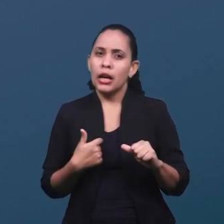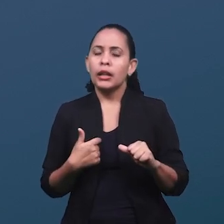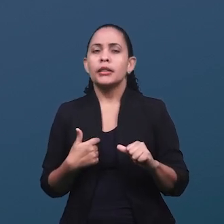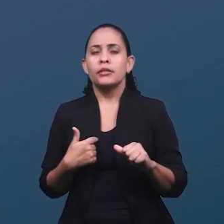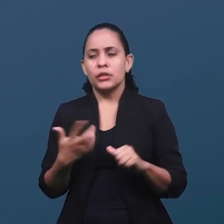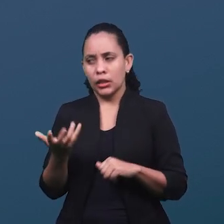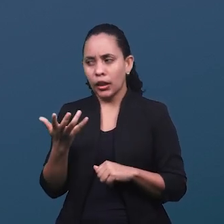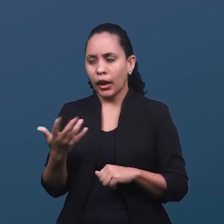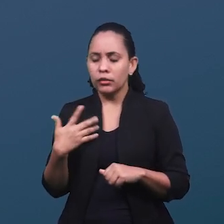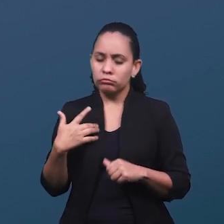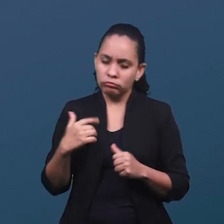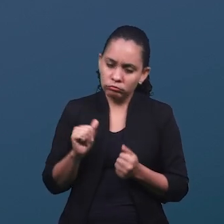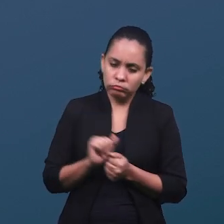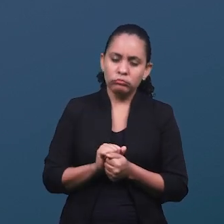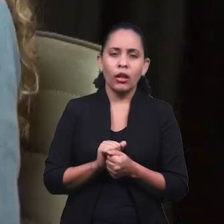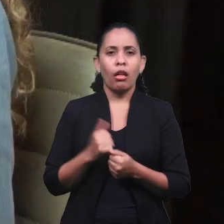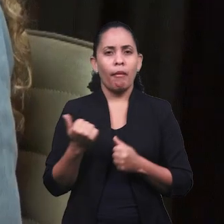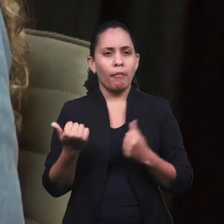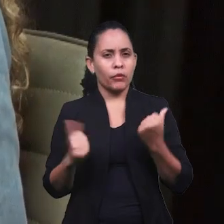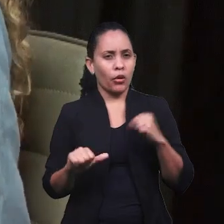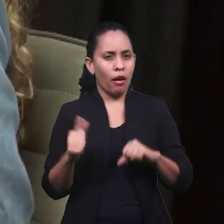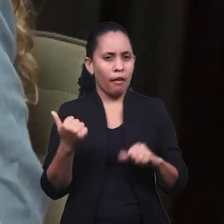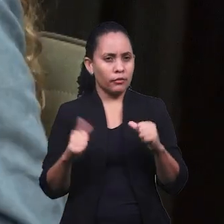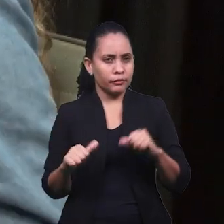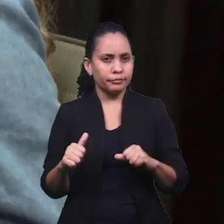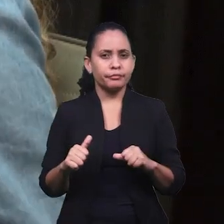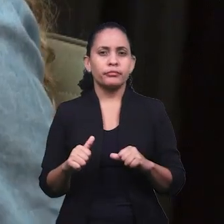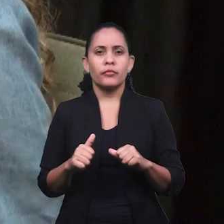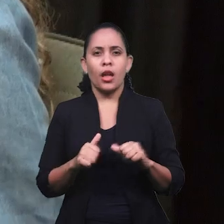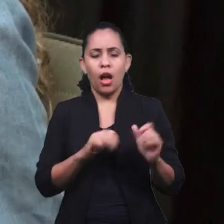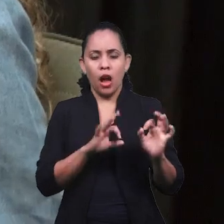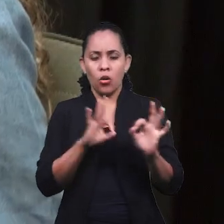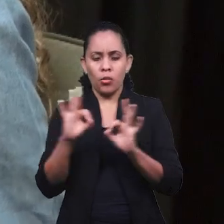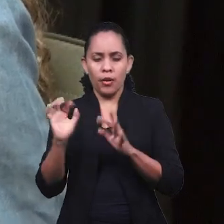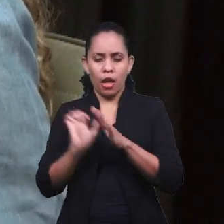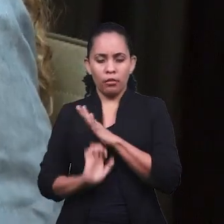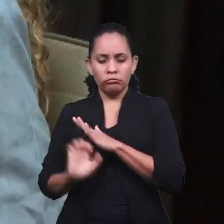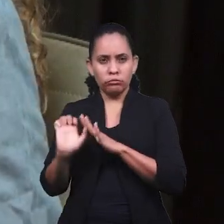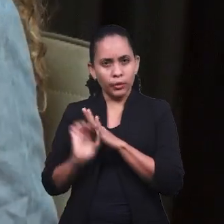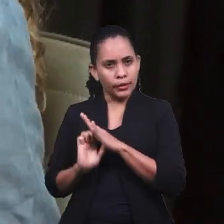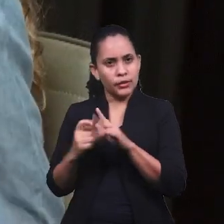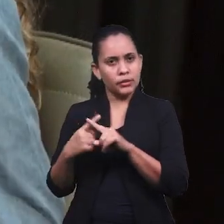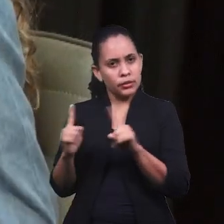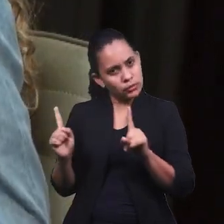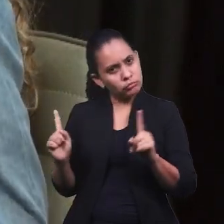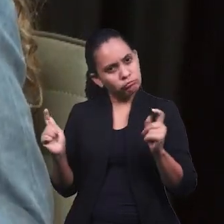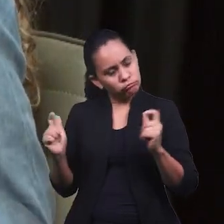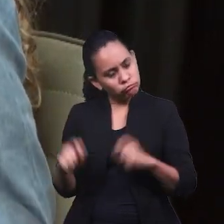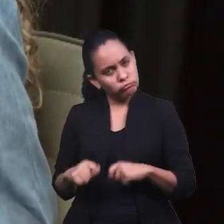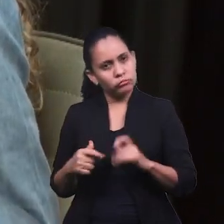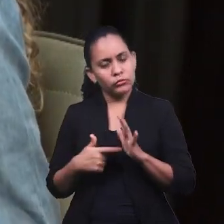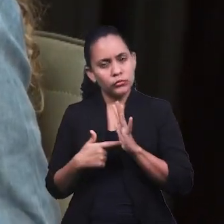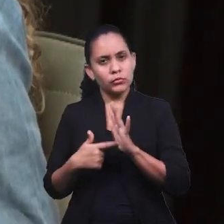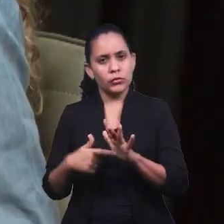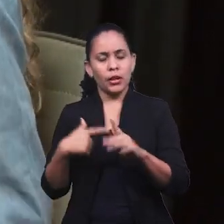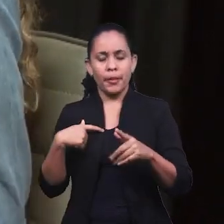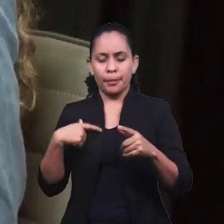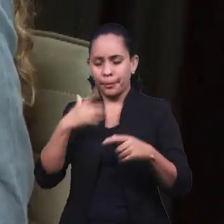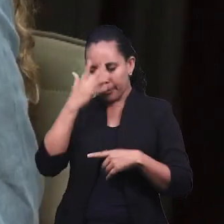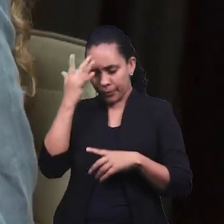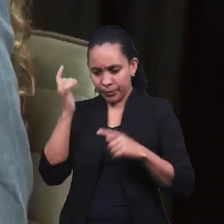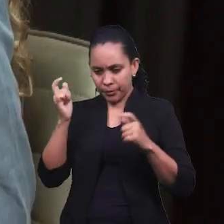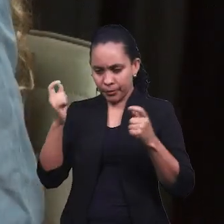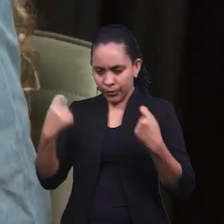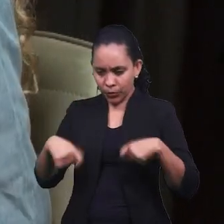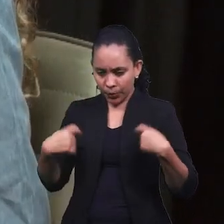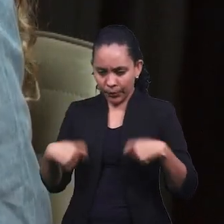nós vemos muito menos programação, ainda vemos, mas um pouco menos, e nós podemos trabalhar um pouco